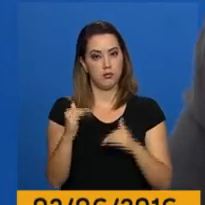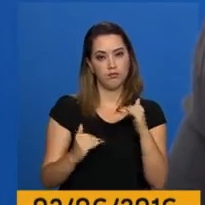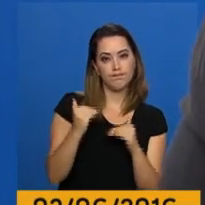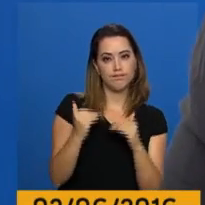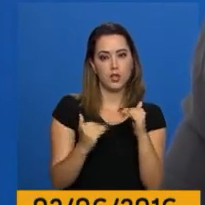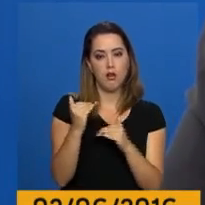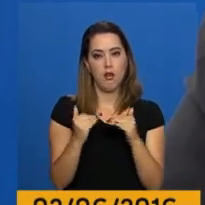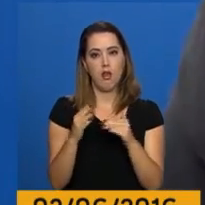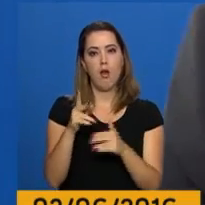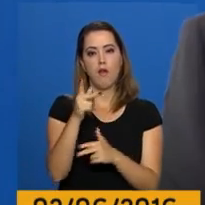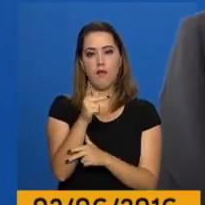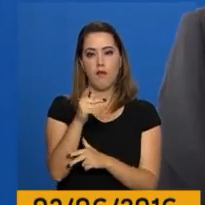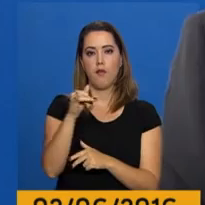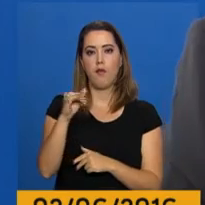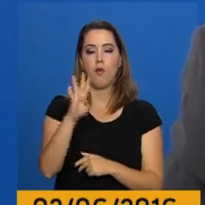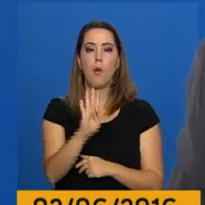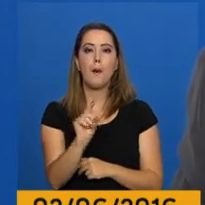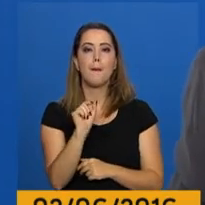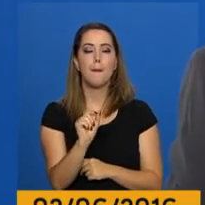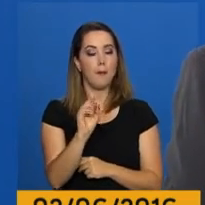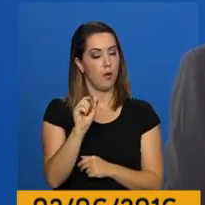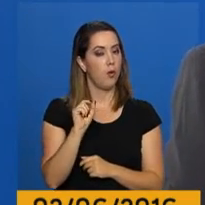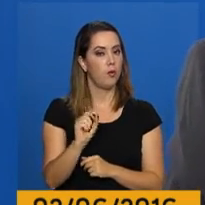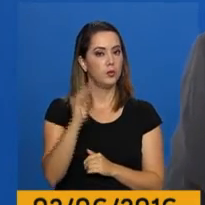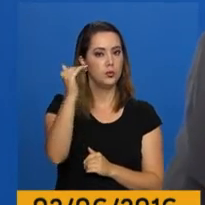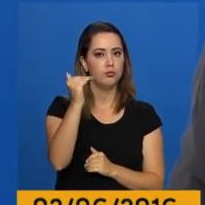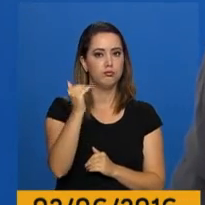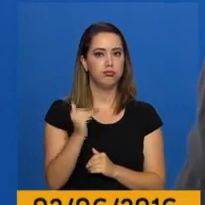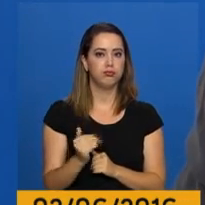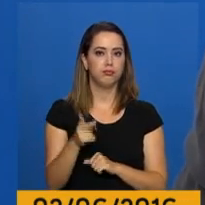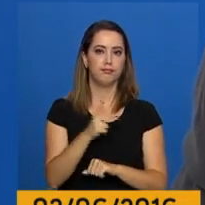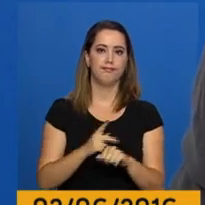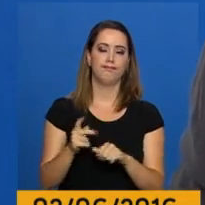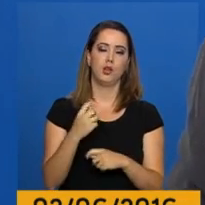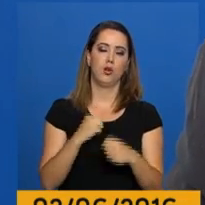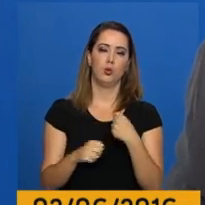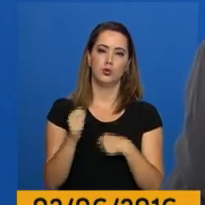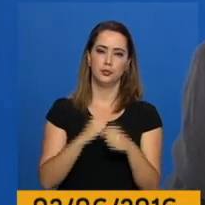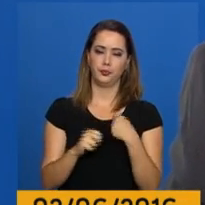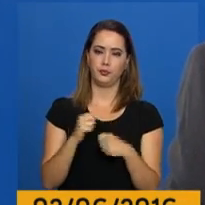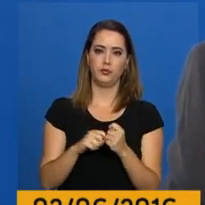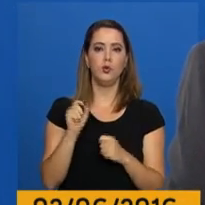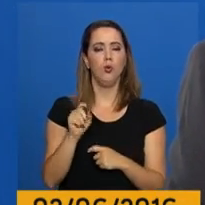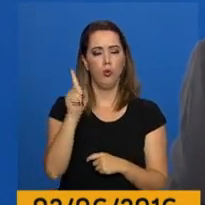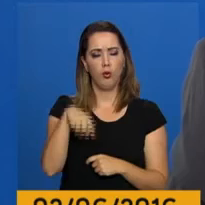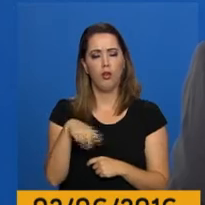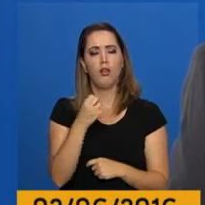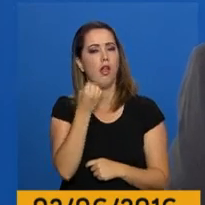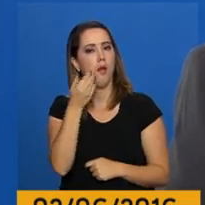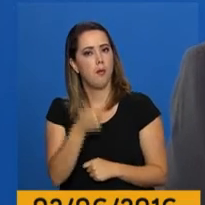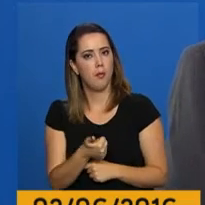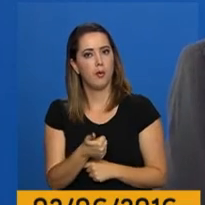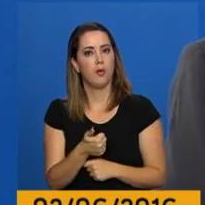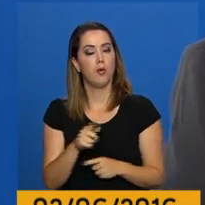há uma redução do tamanho do Estado em relação à economia, o que é salutar e o que é desejável. Evidentemente